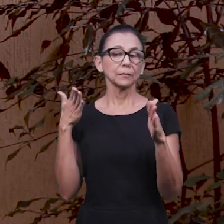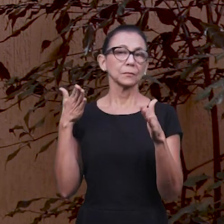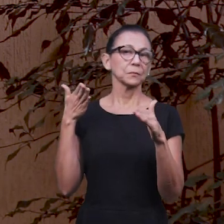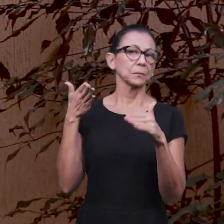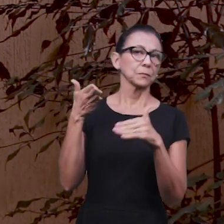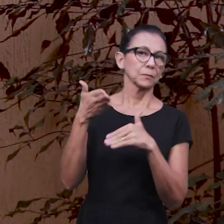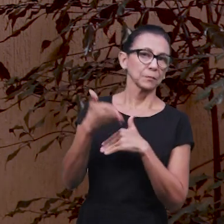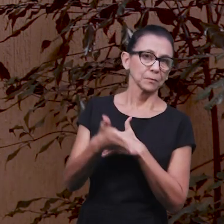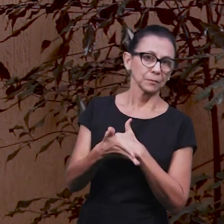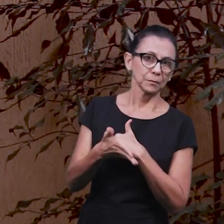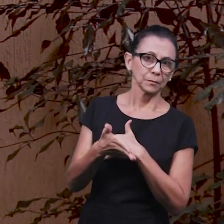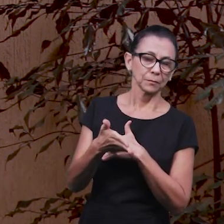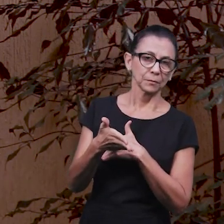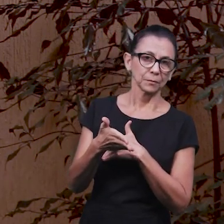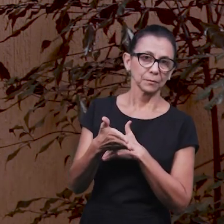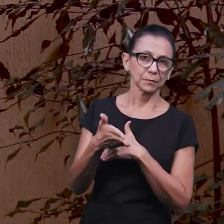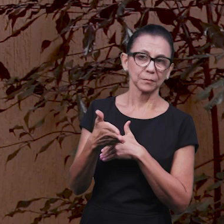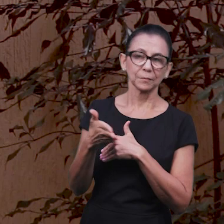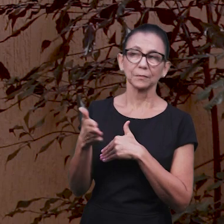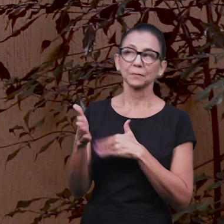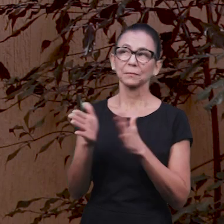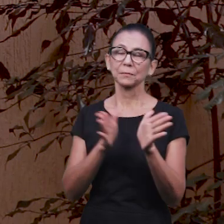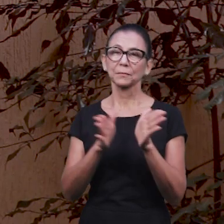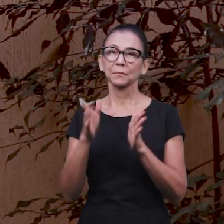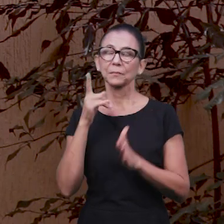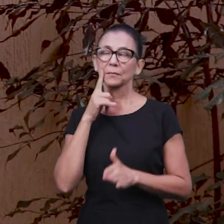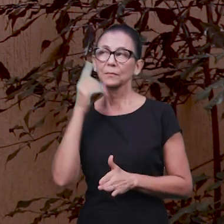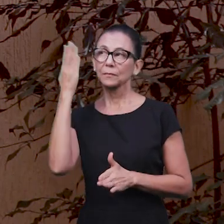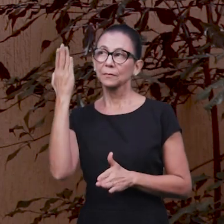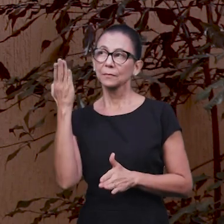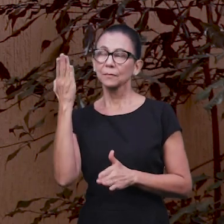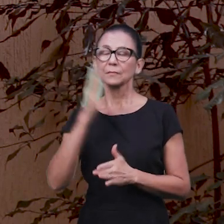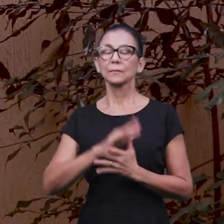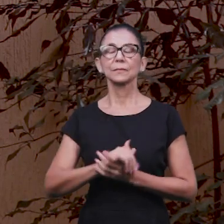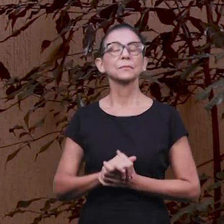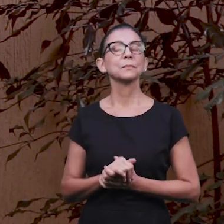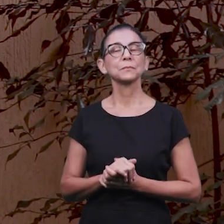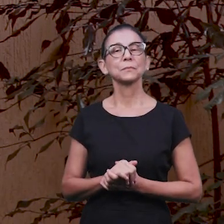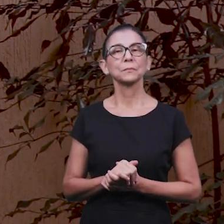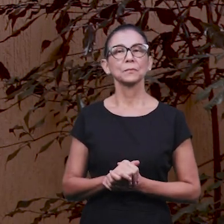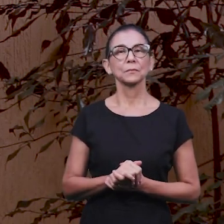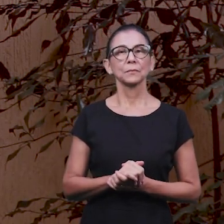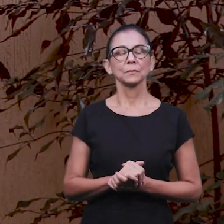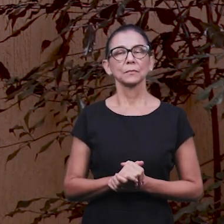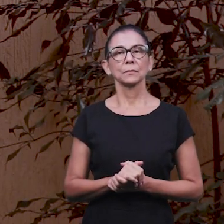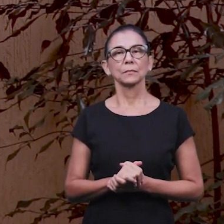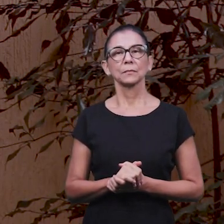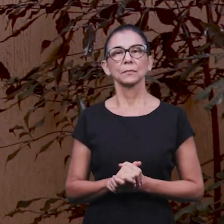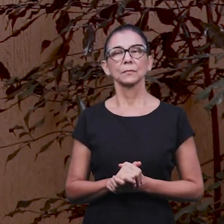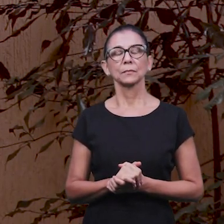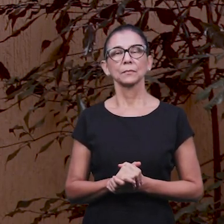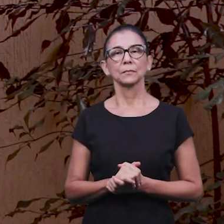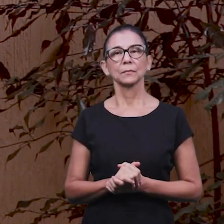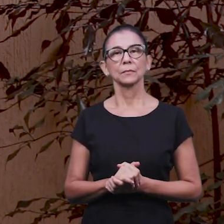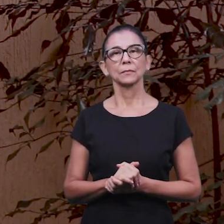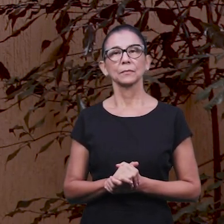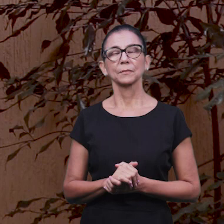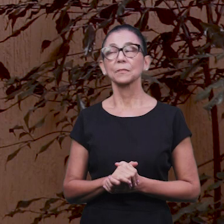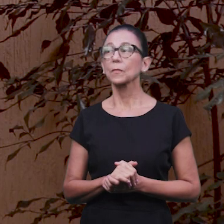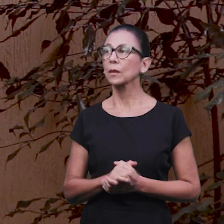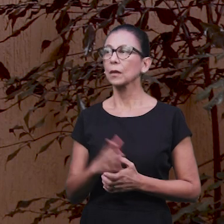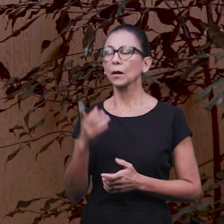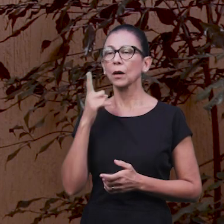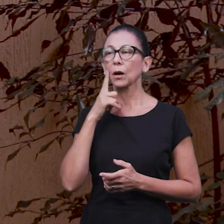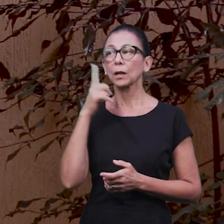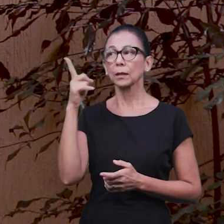Entrando nessa aba aqui da acessibilidade, vocês vão ver essa página, vai abrir essa página. E vocês